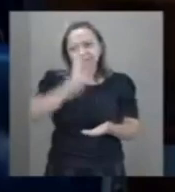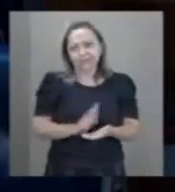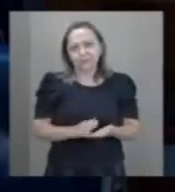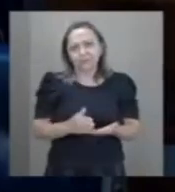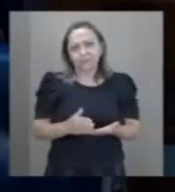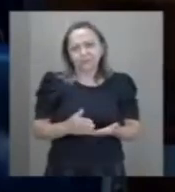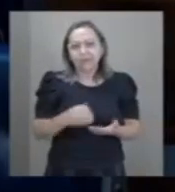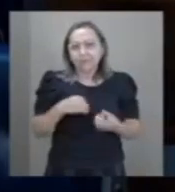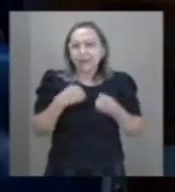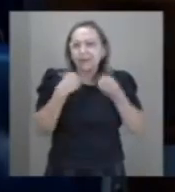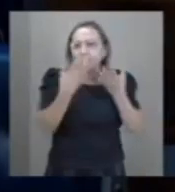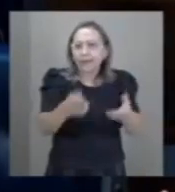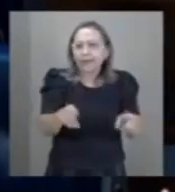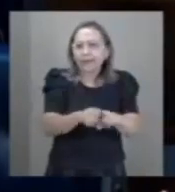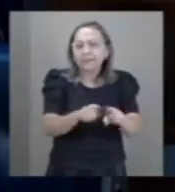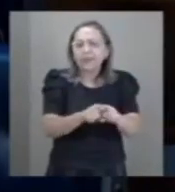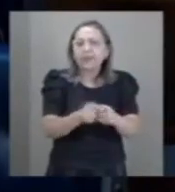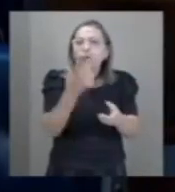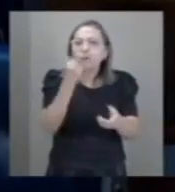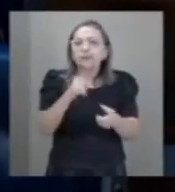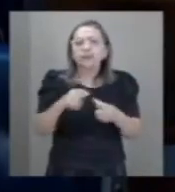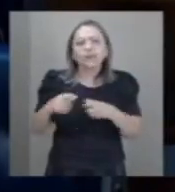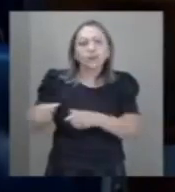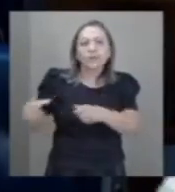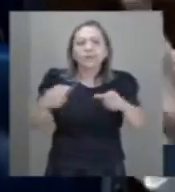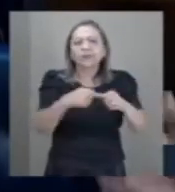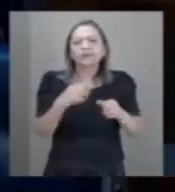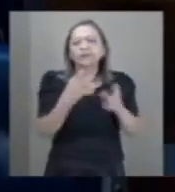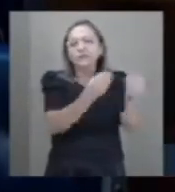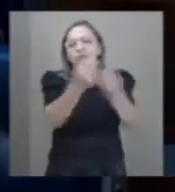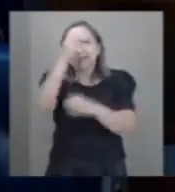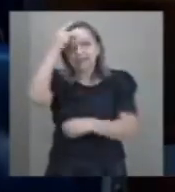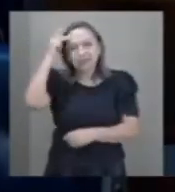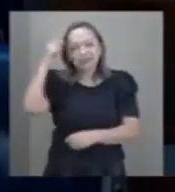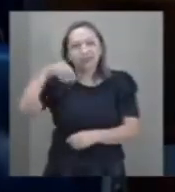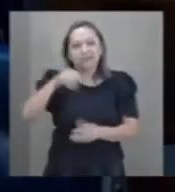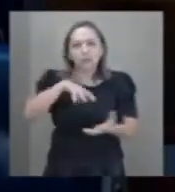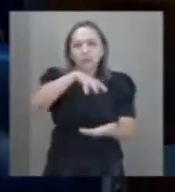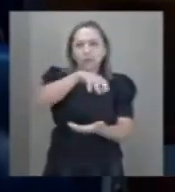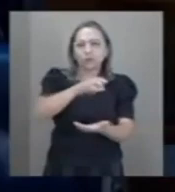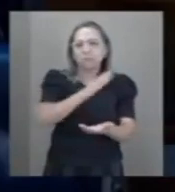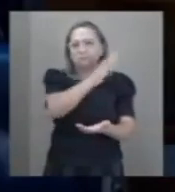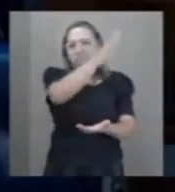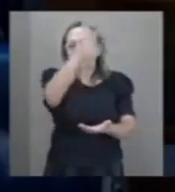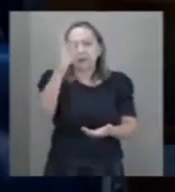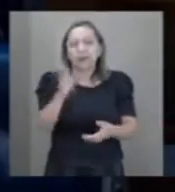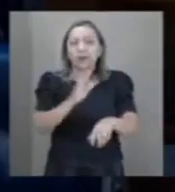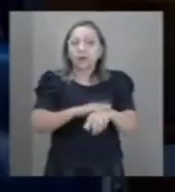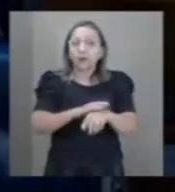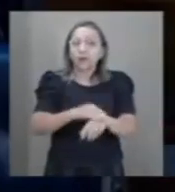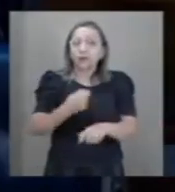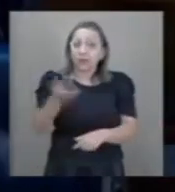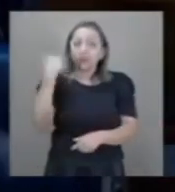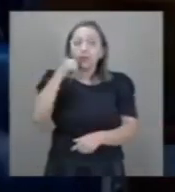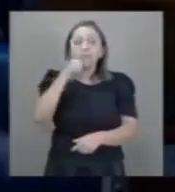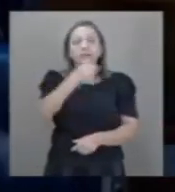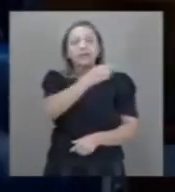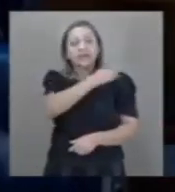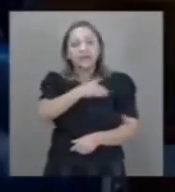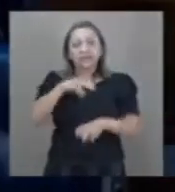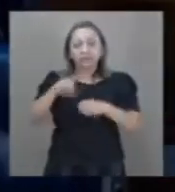brasileiros, para colocar comida no prato de muita gente aí pelo mundo. Quando ministra da Agricultura, eu